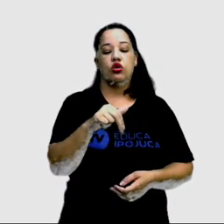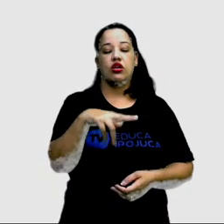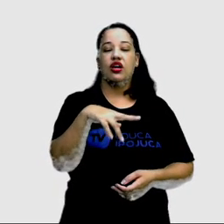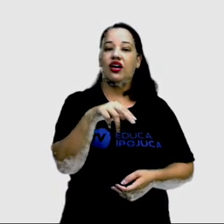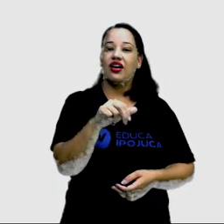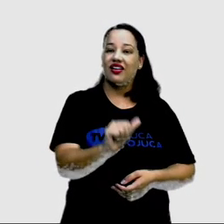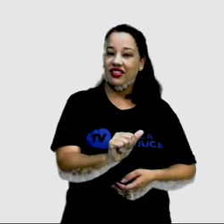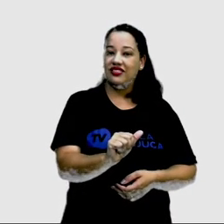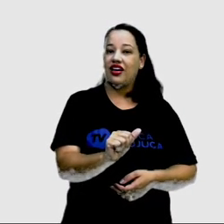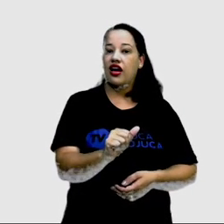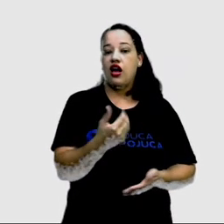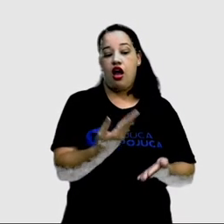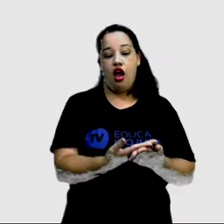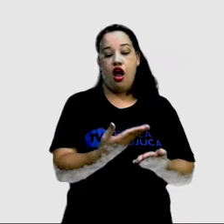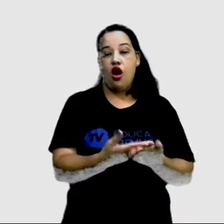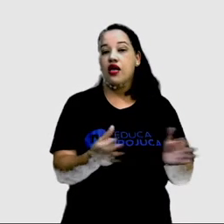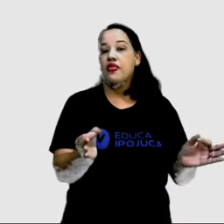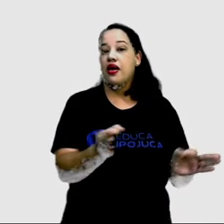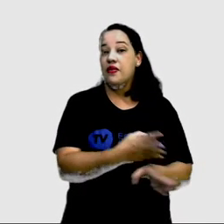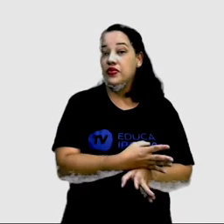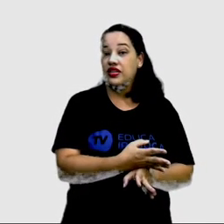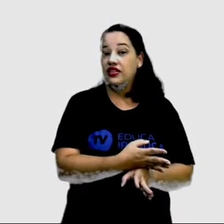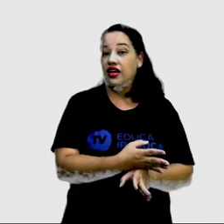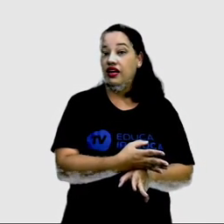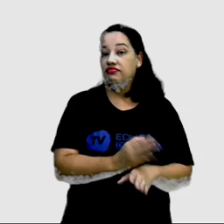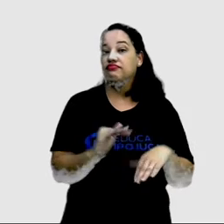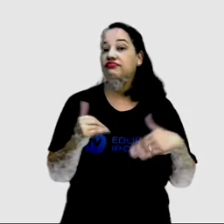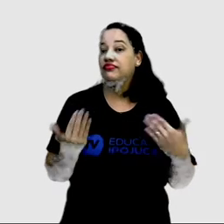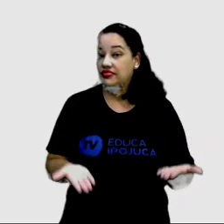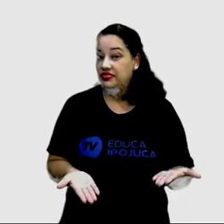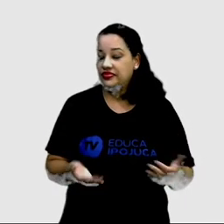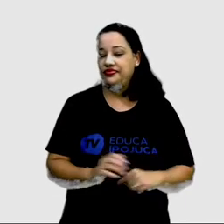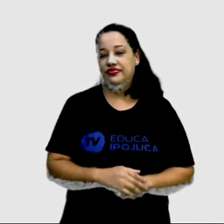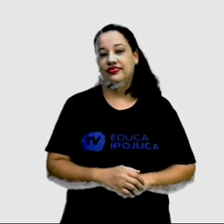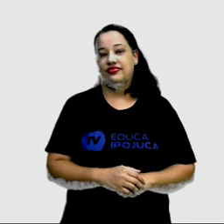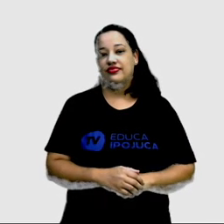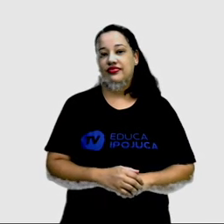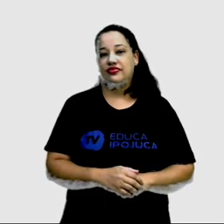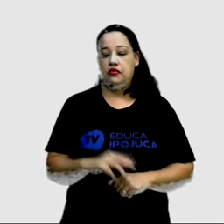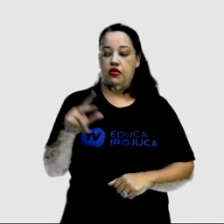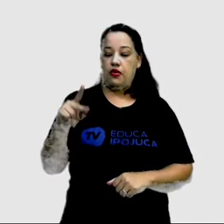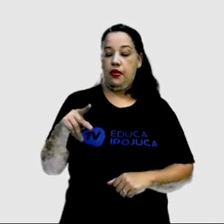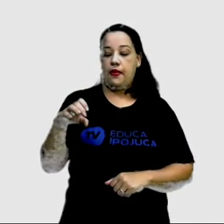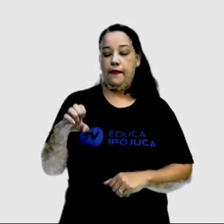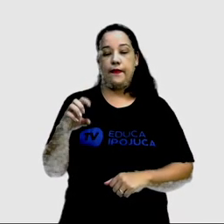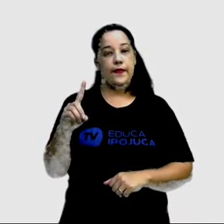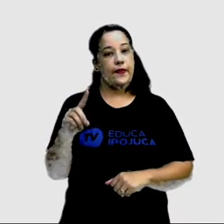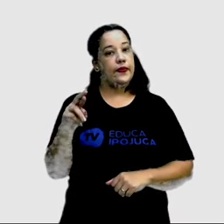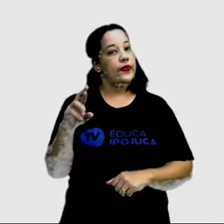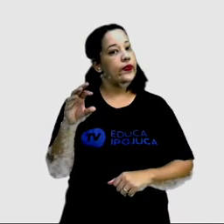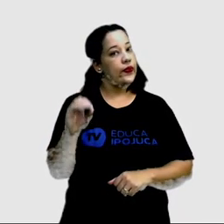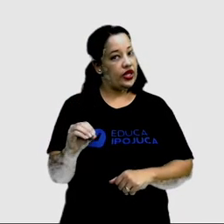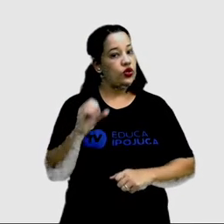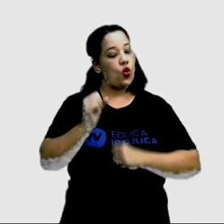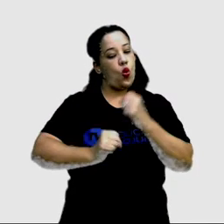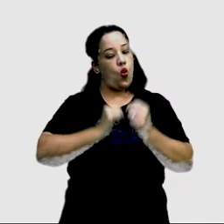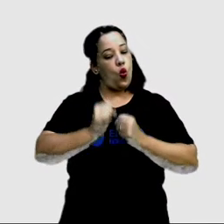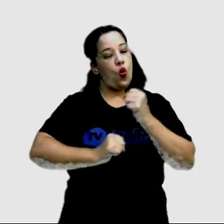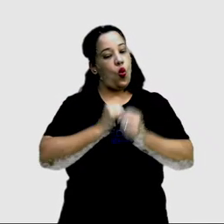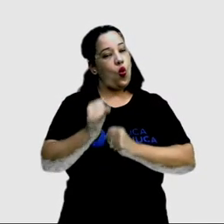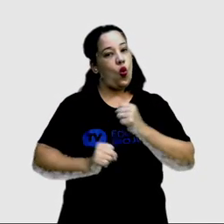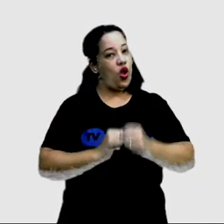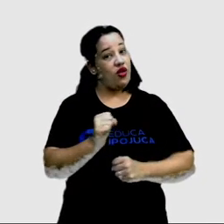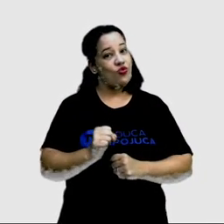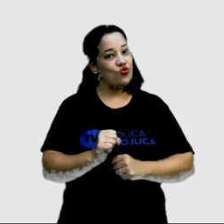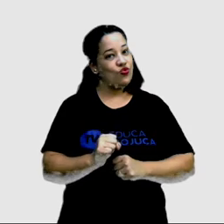no relógio digital. Quantos minutos Pedro correu na maratona? 3. Em